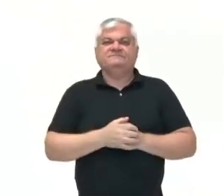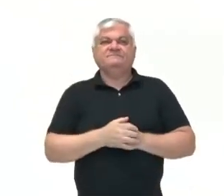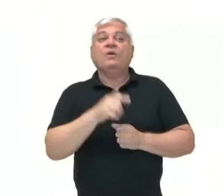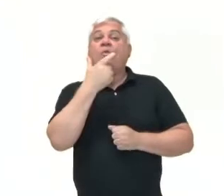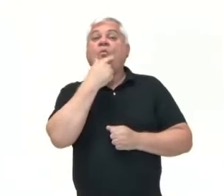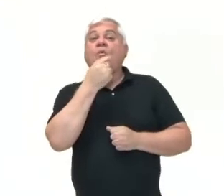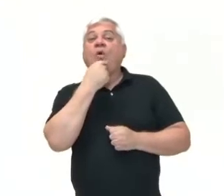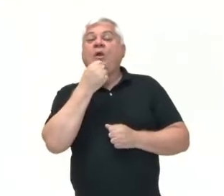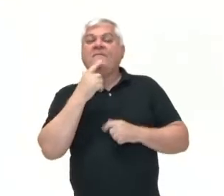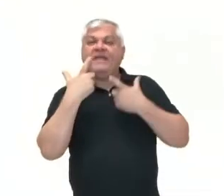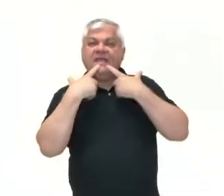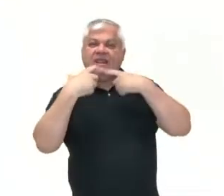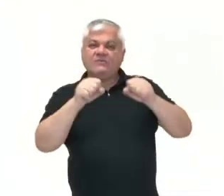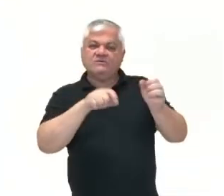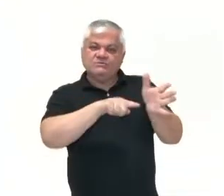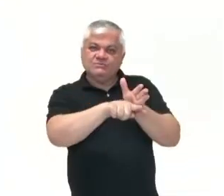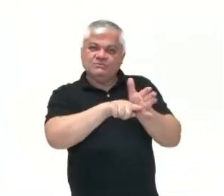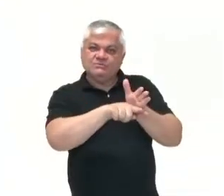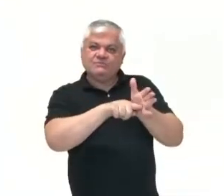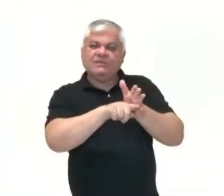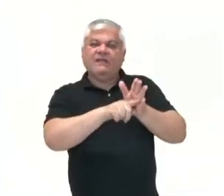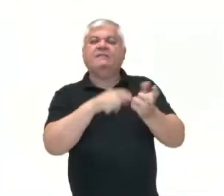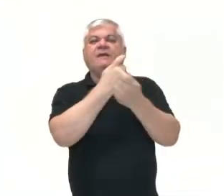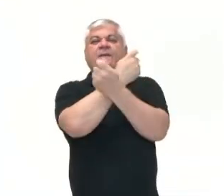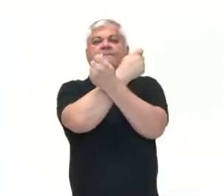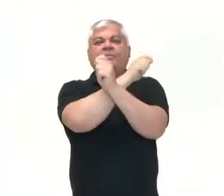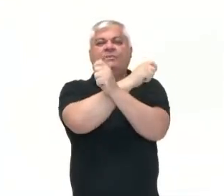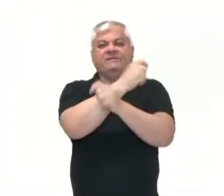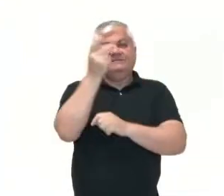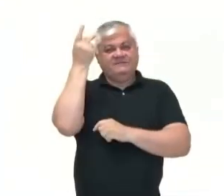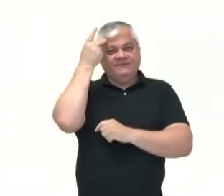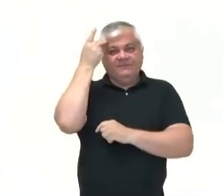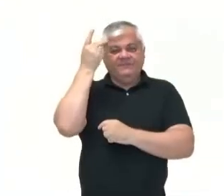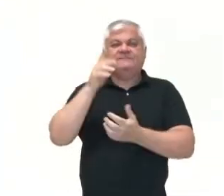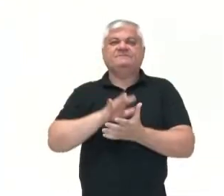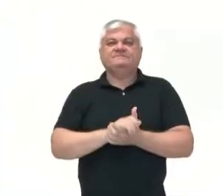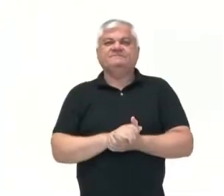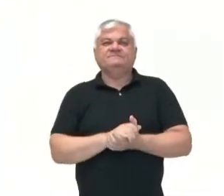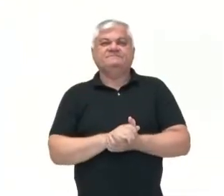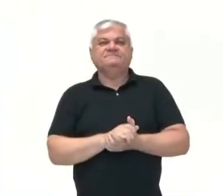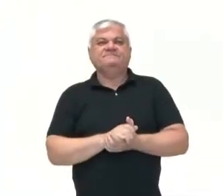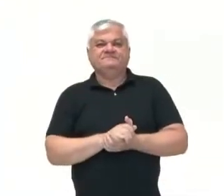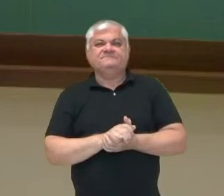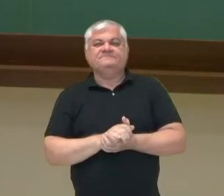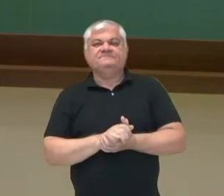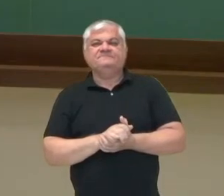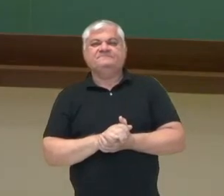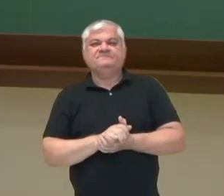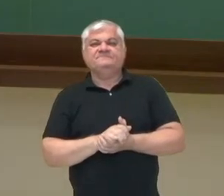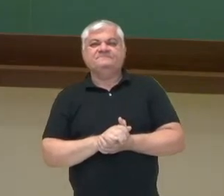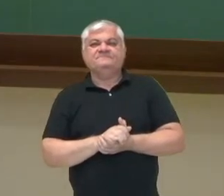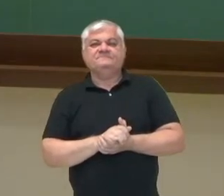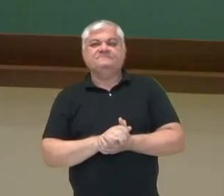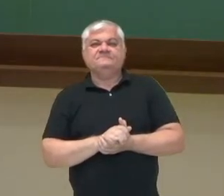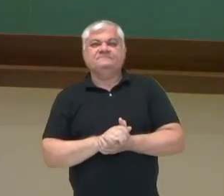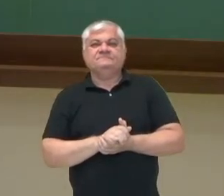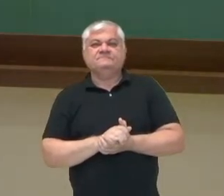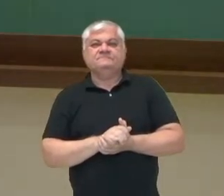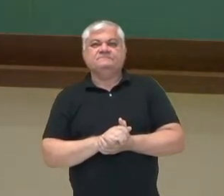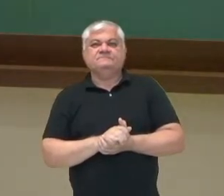Giorgio, da Pontifícia Universidade Católica de São Paulo. Então, a PUC de São Paulo, certo?